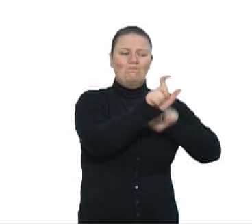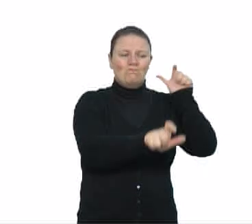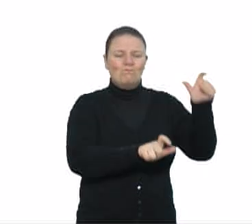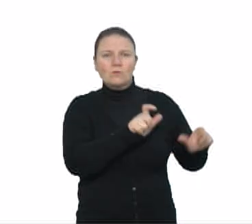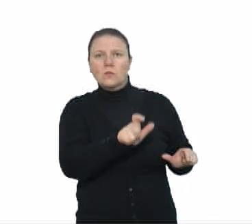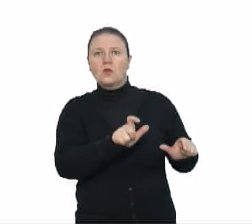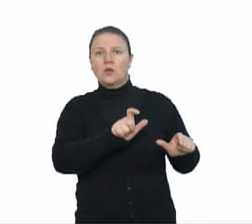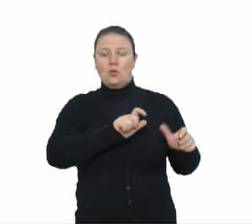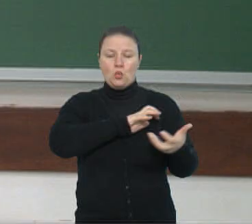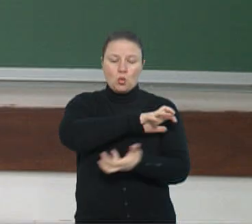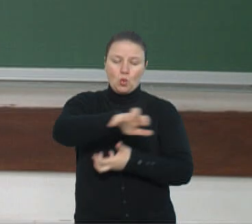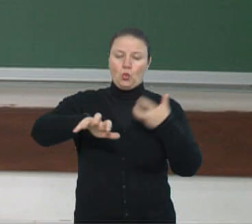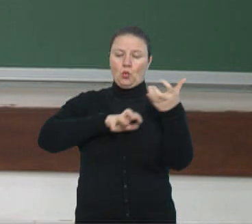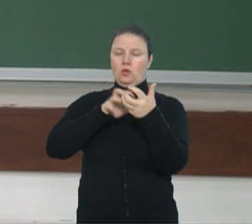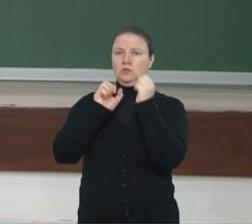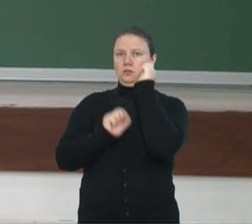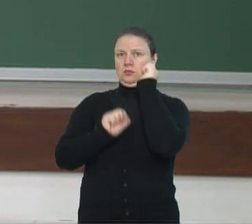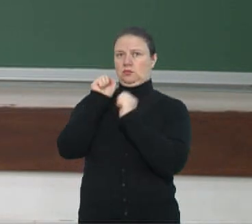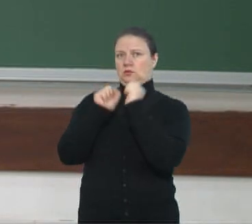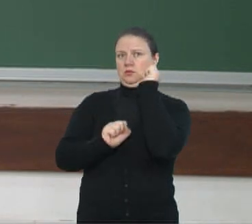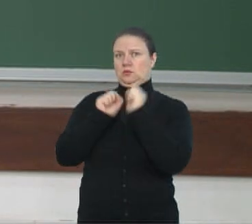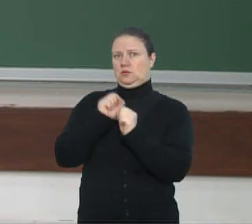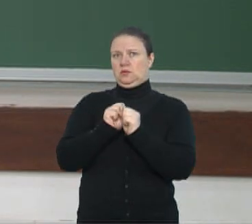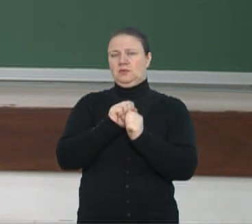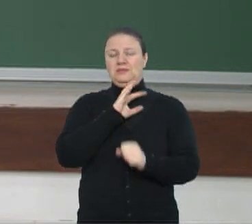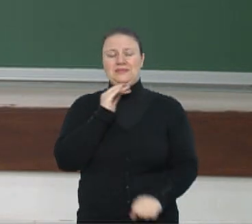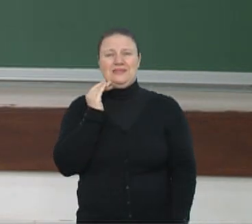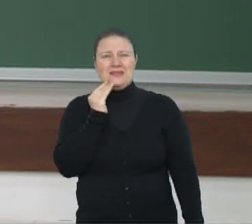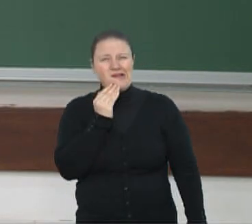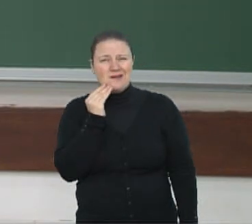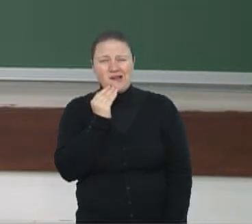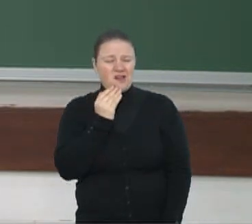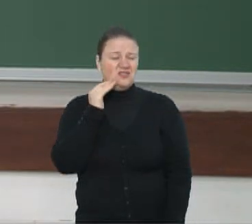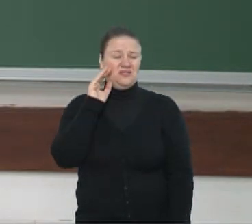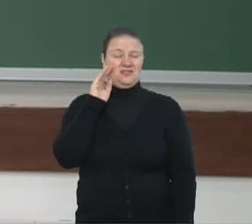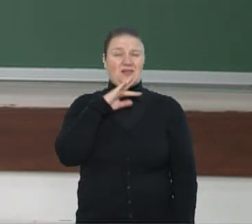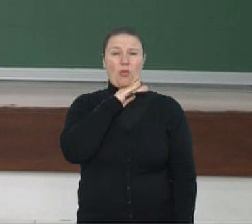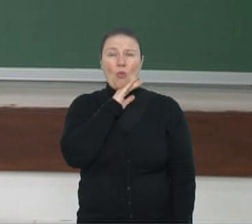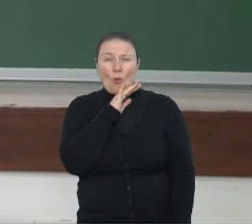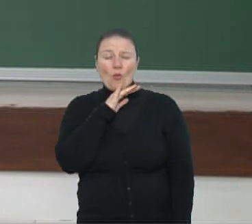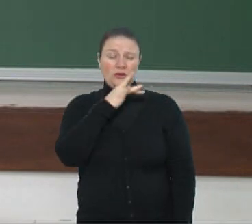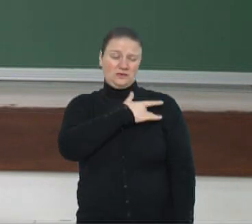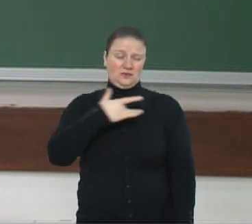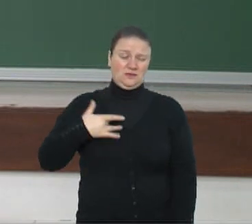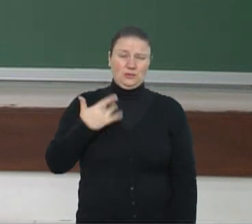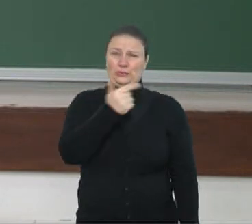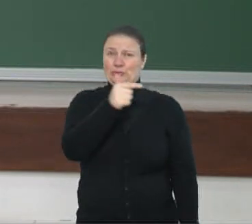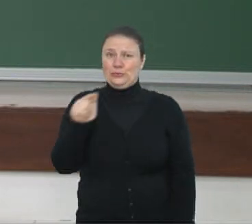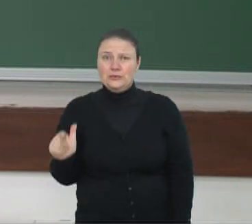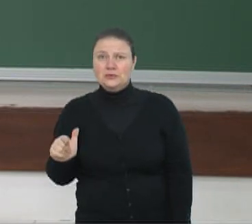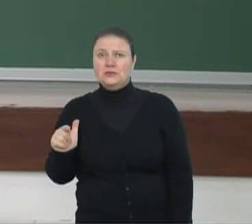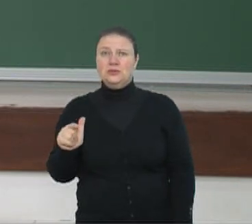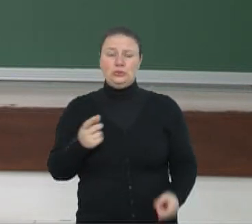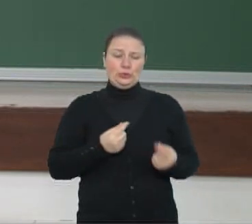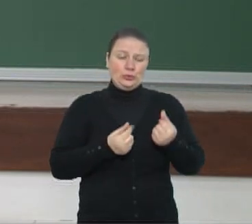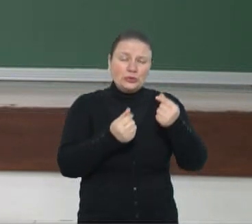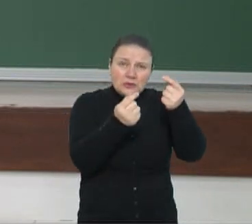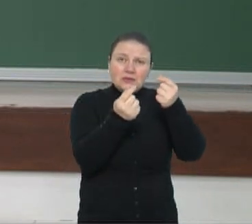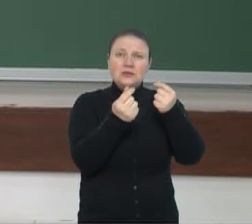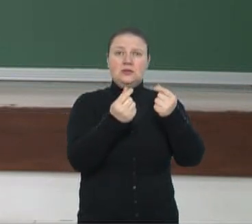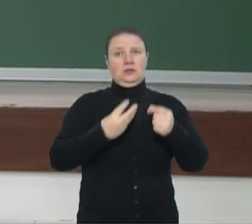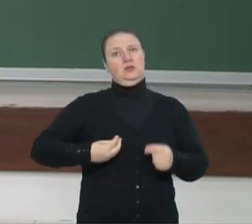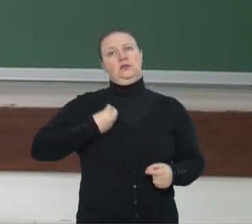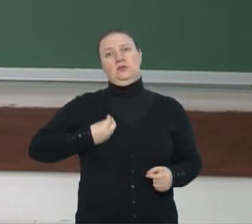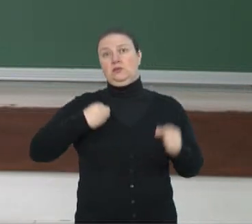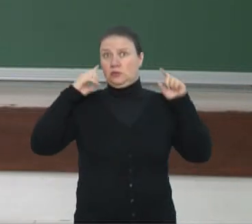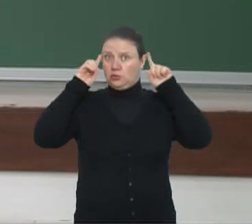Industrial, como a gente viu, eram condições bastante precárias, sem dinheiro, sem higiene, sem saúde, e com uma condição de vida bastante